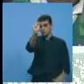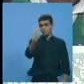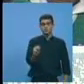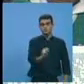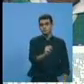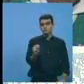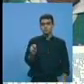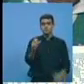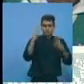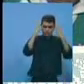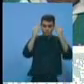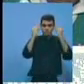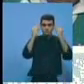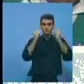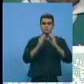reprodução daquele grande leilão.